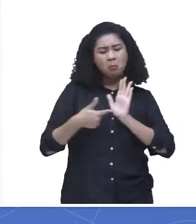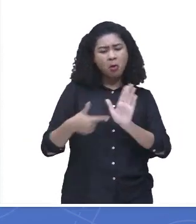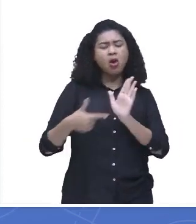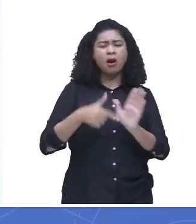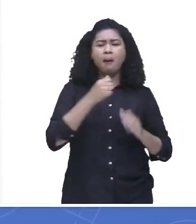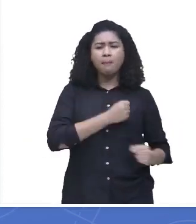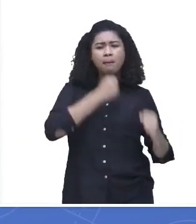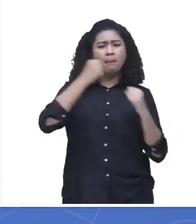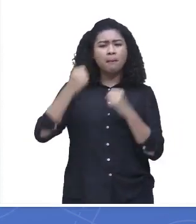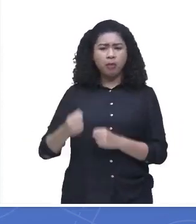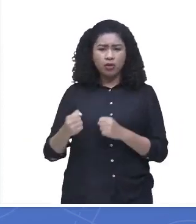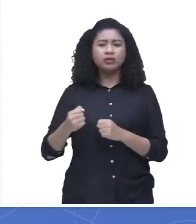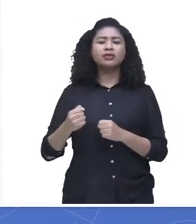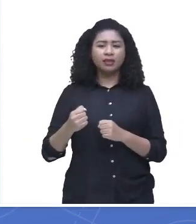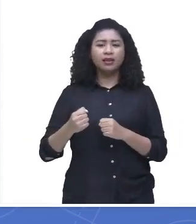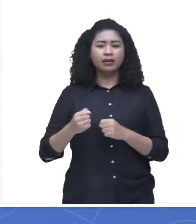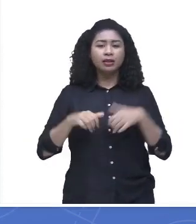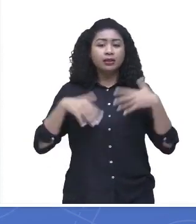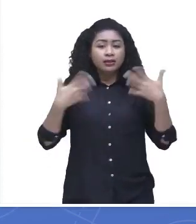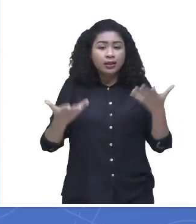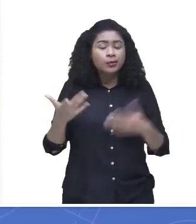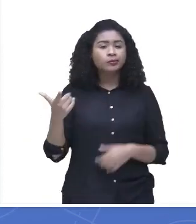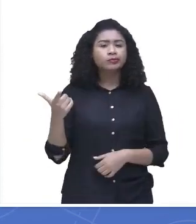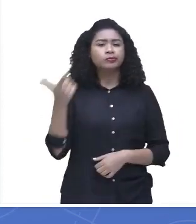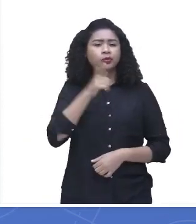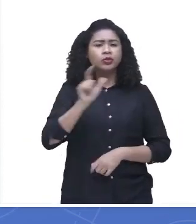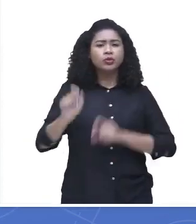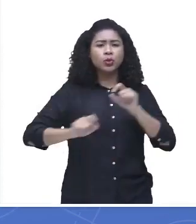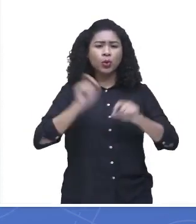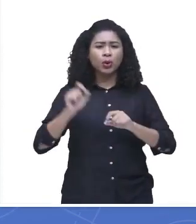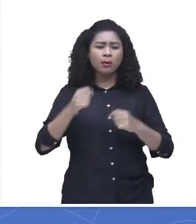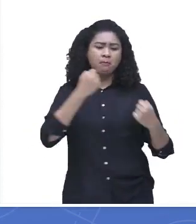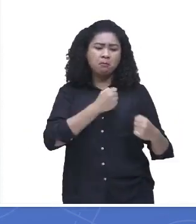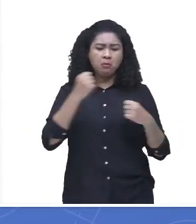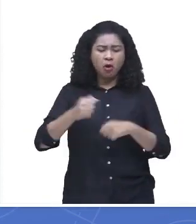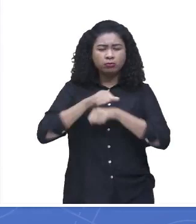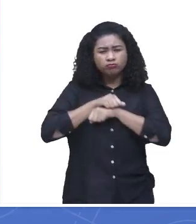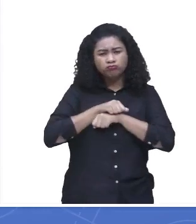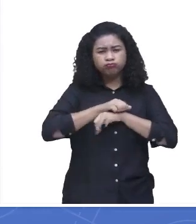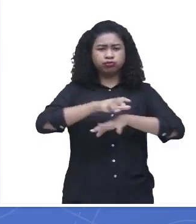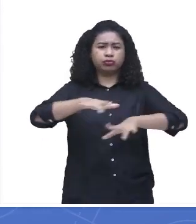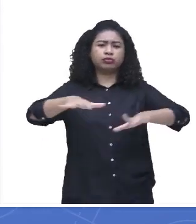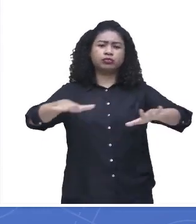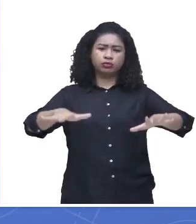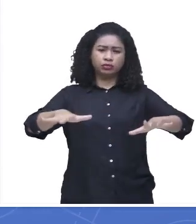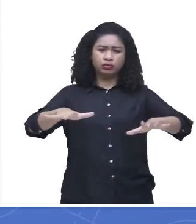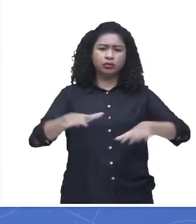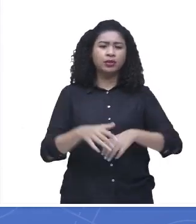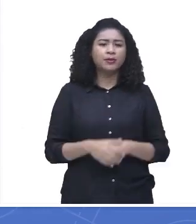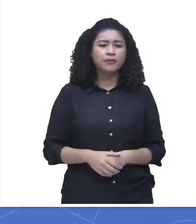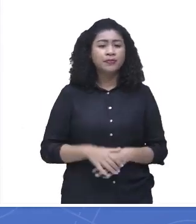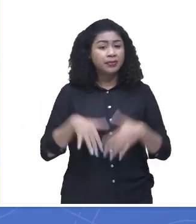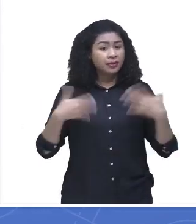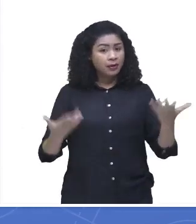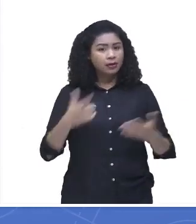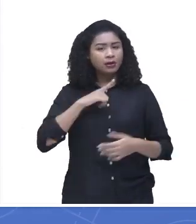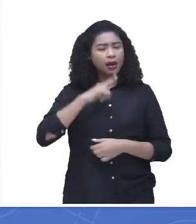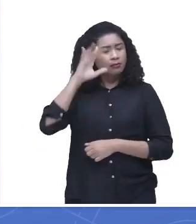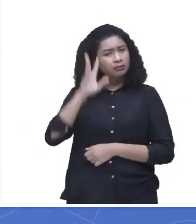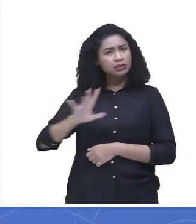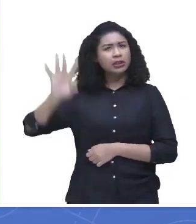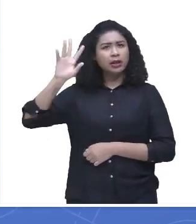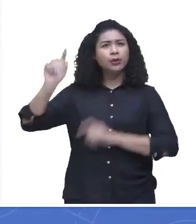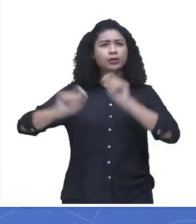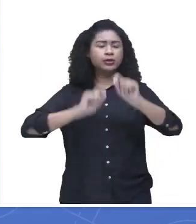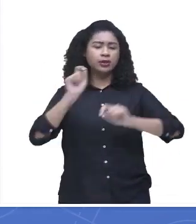terras. Nós vamos aumentar, expandir esse grande território. E aí vem a ideia do sonho